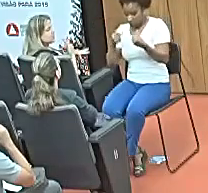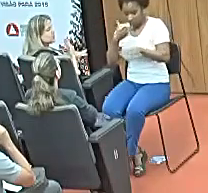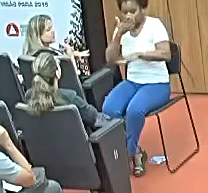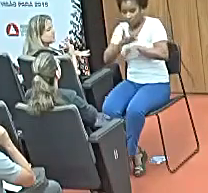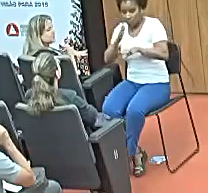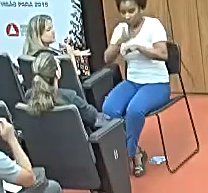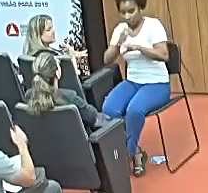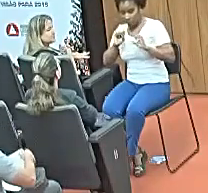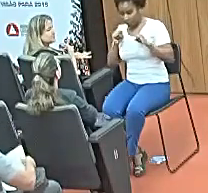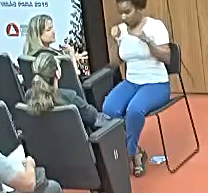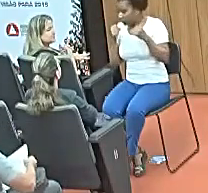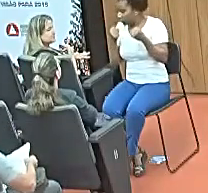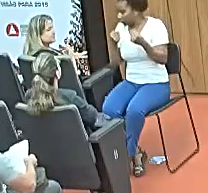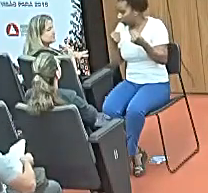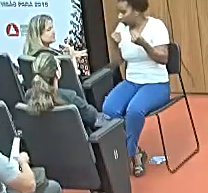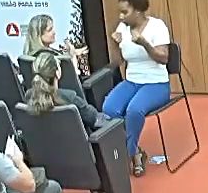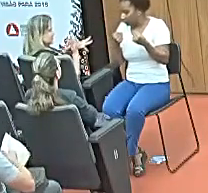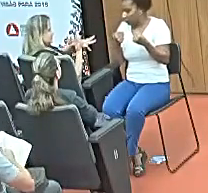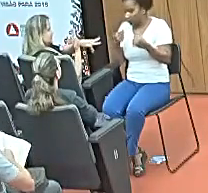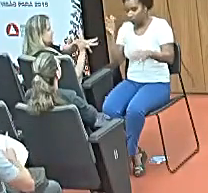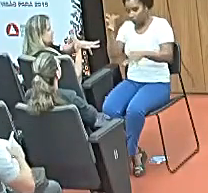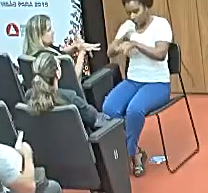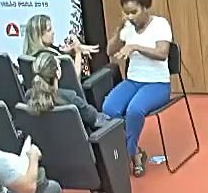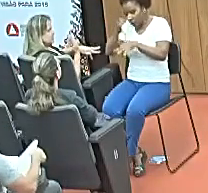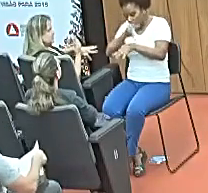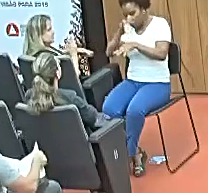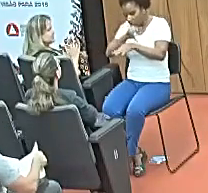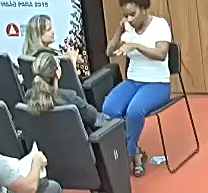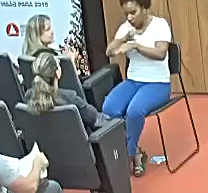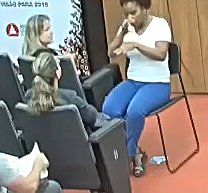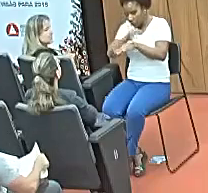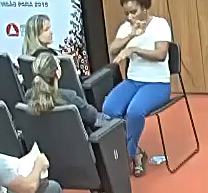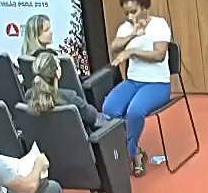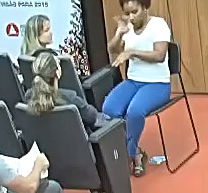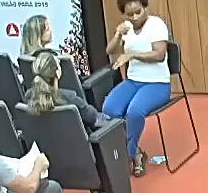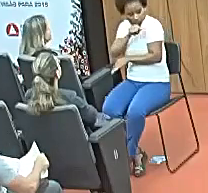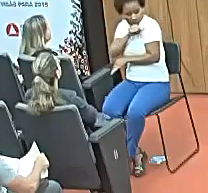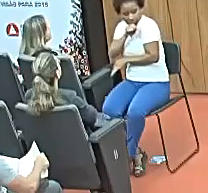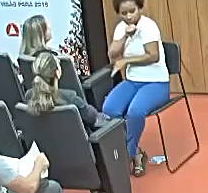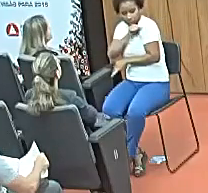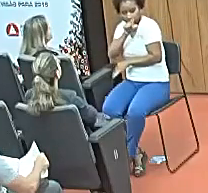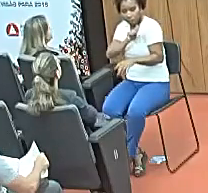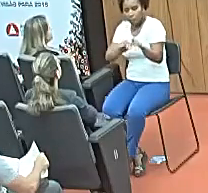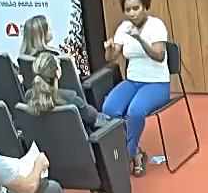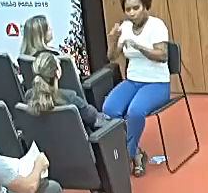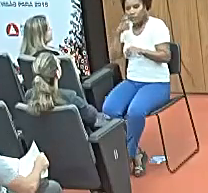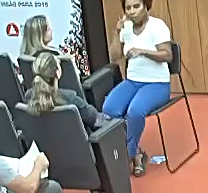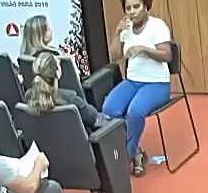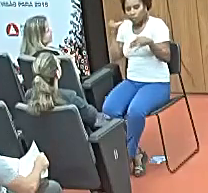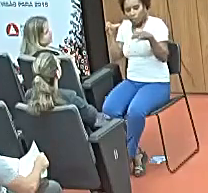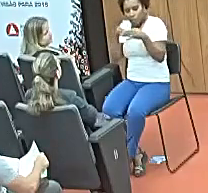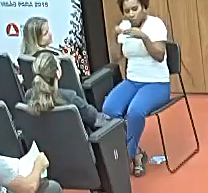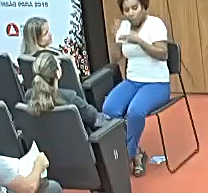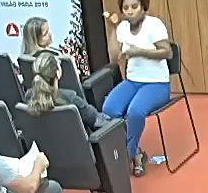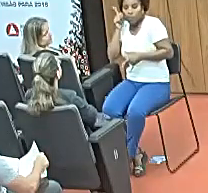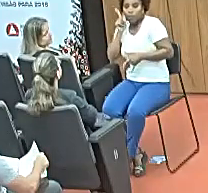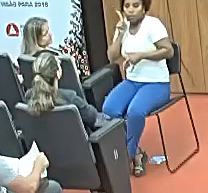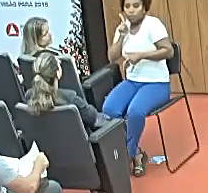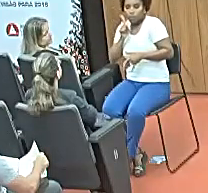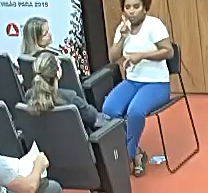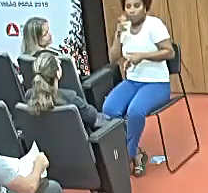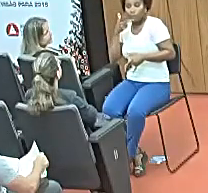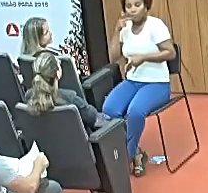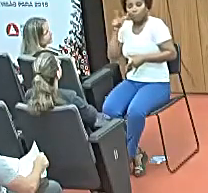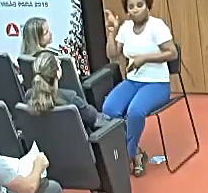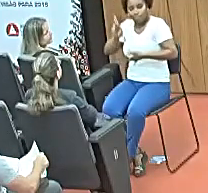o grupo é possibilitou eles de apresentar a ação esse é o relato do grupo a qual eu fui eleita